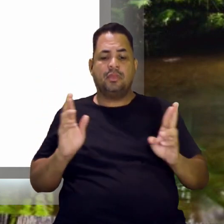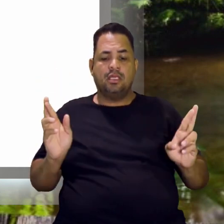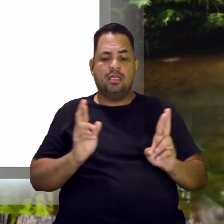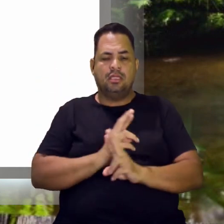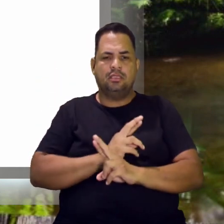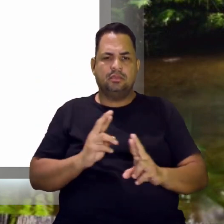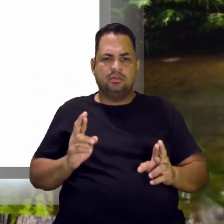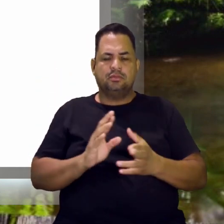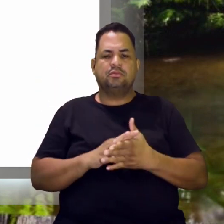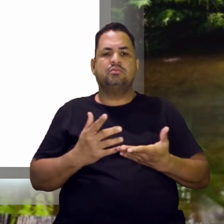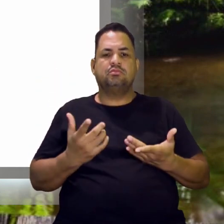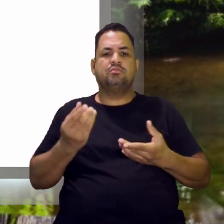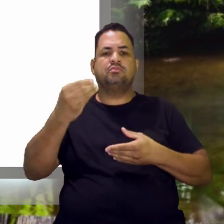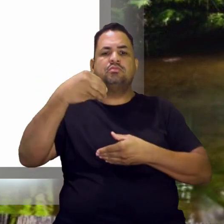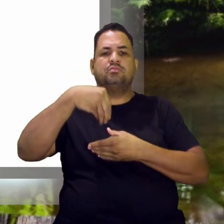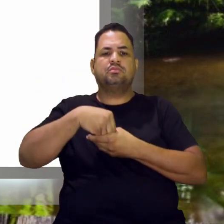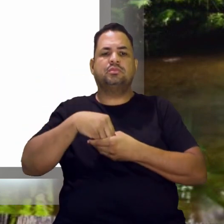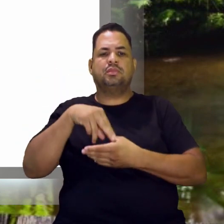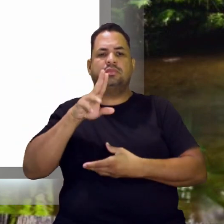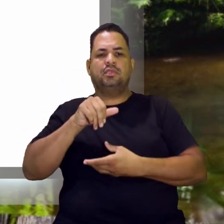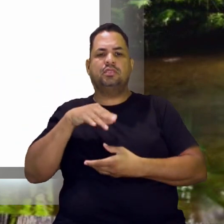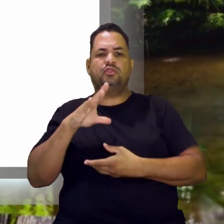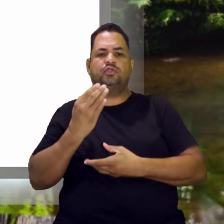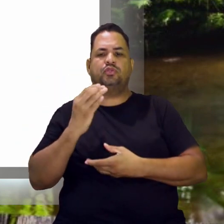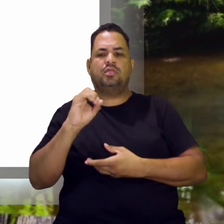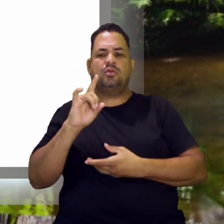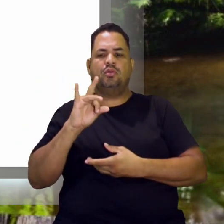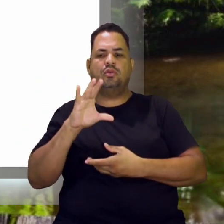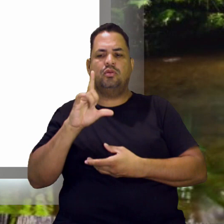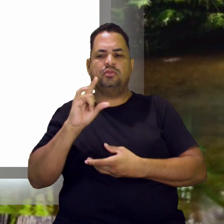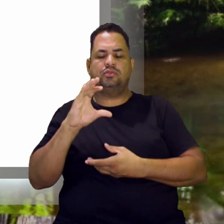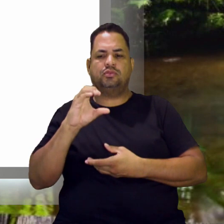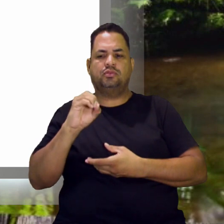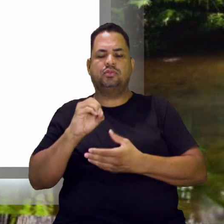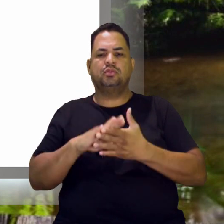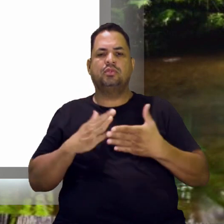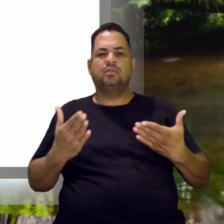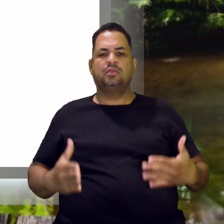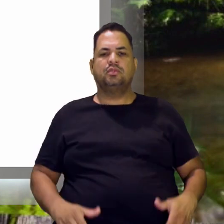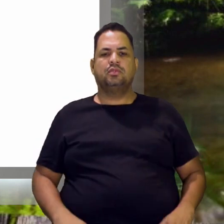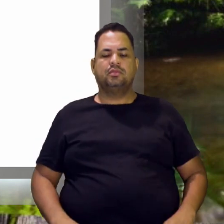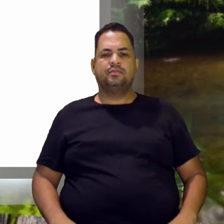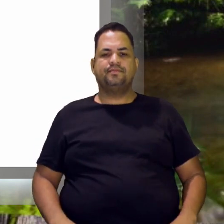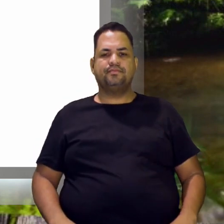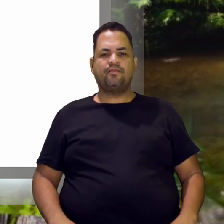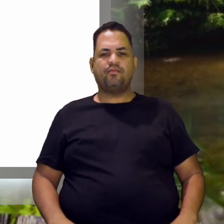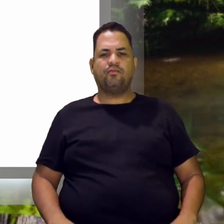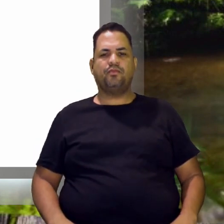ambiente faz parte do seu nicho ecológico, né? Por isso é que eu digo,